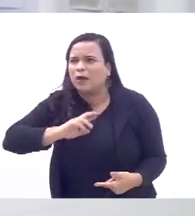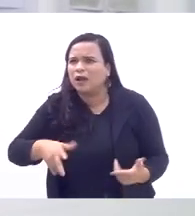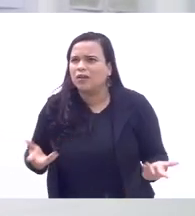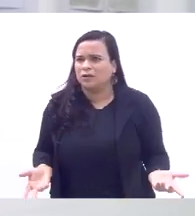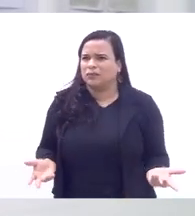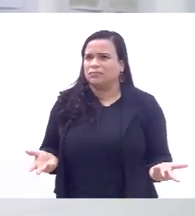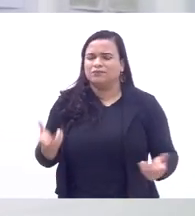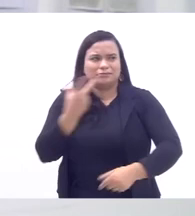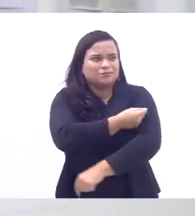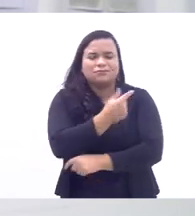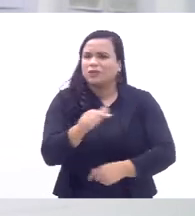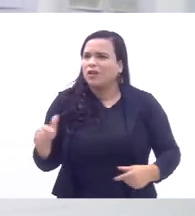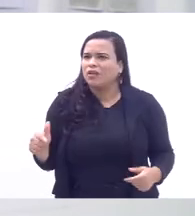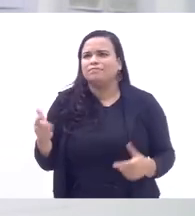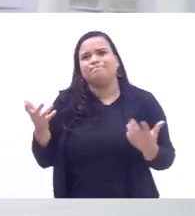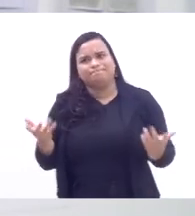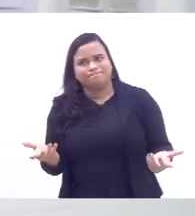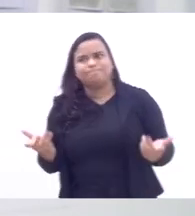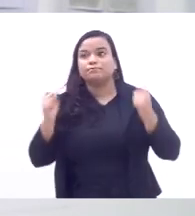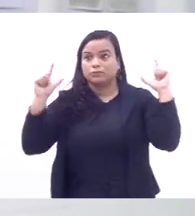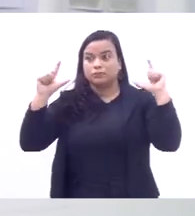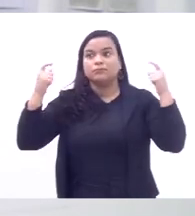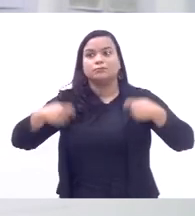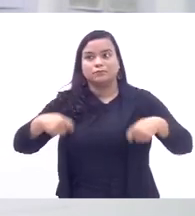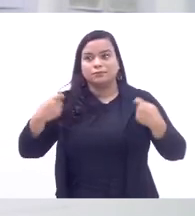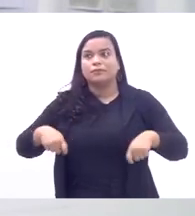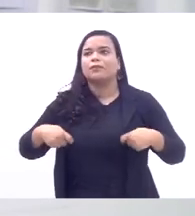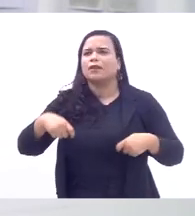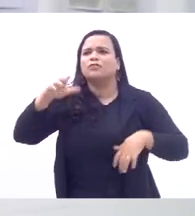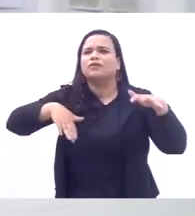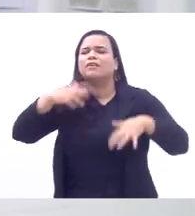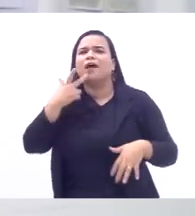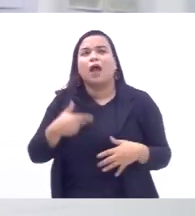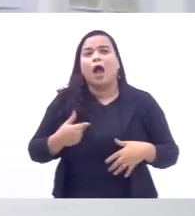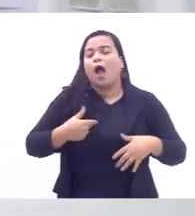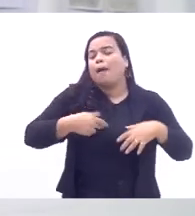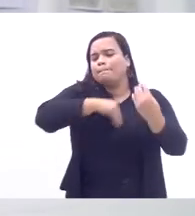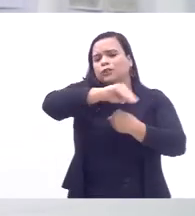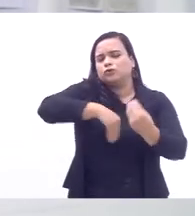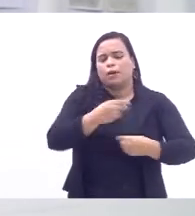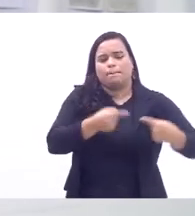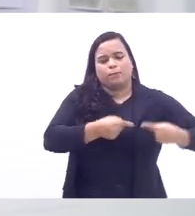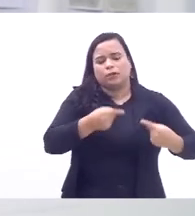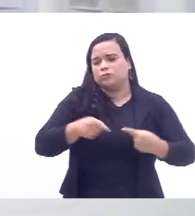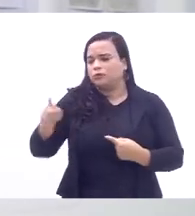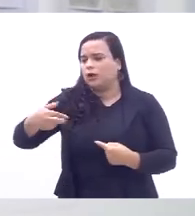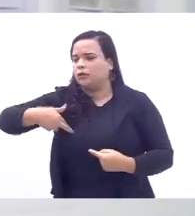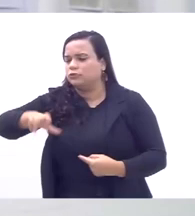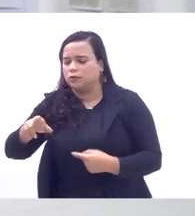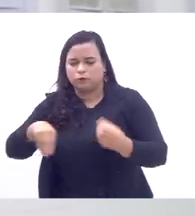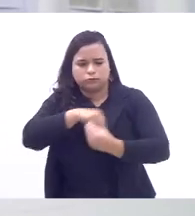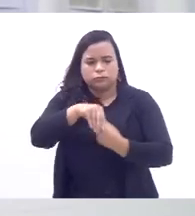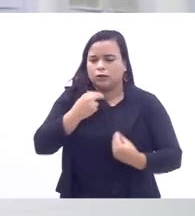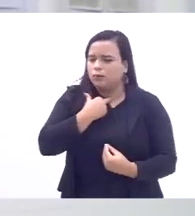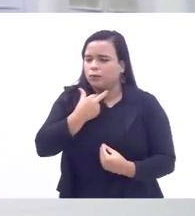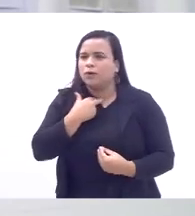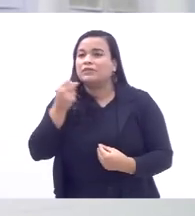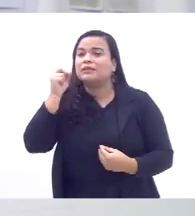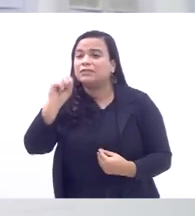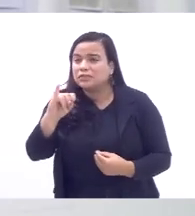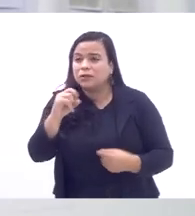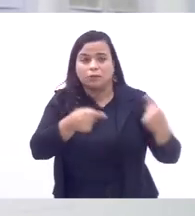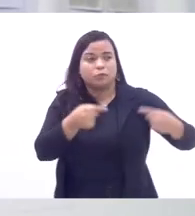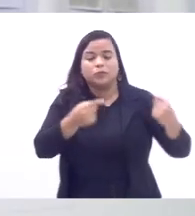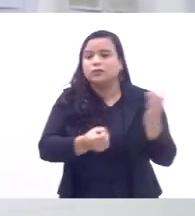acordar. As pessoas, às vezes, falam: não vamos misturar política de religião. Mas, se não for a política, a gente não conseguiria fazer essa lei